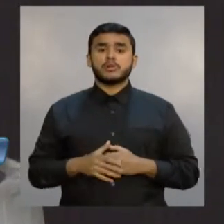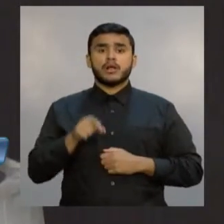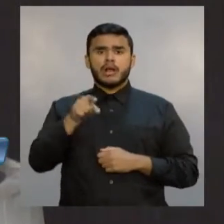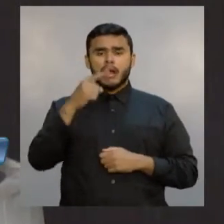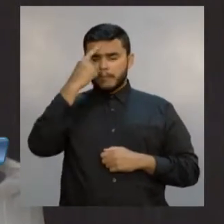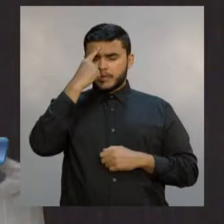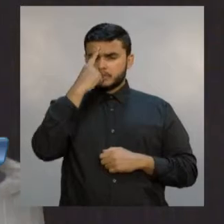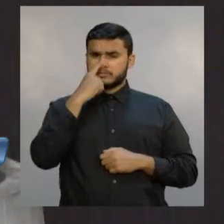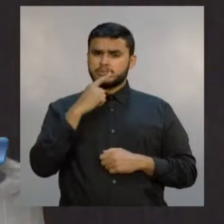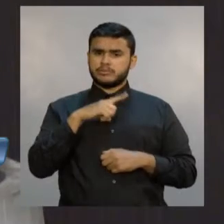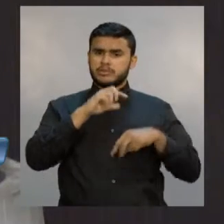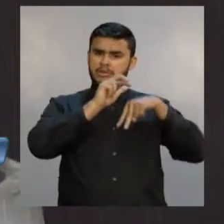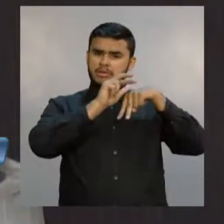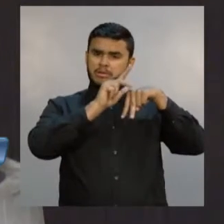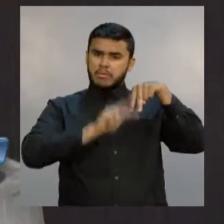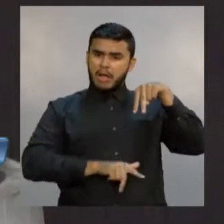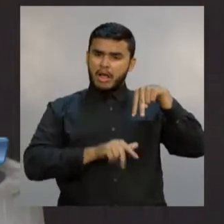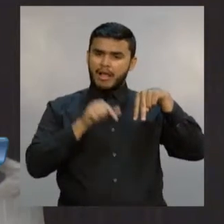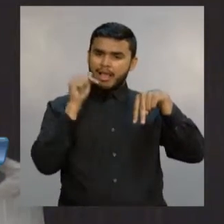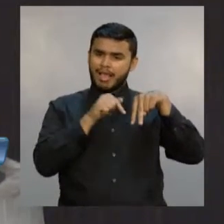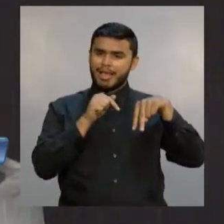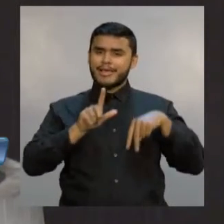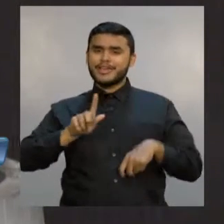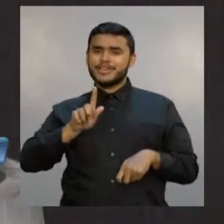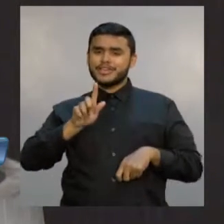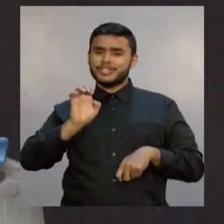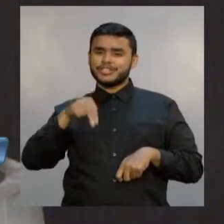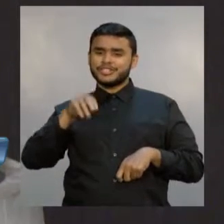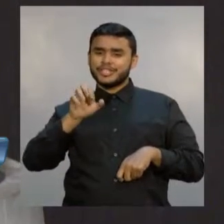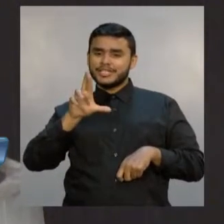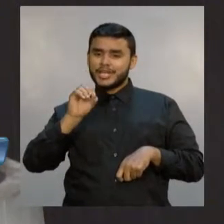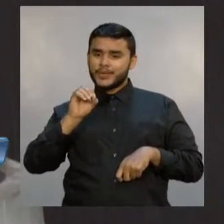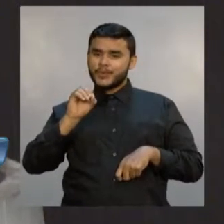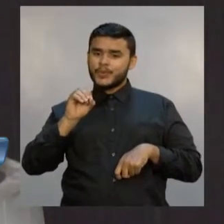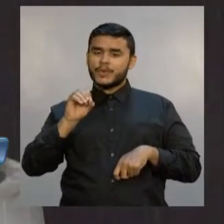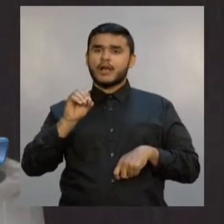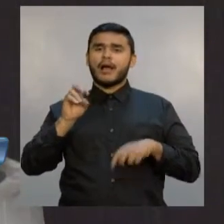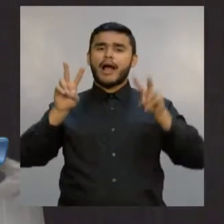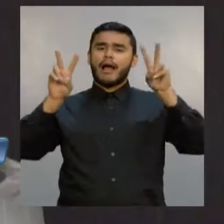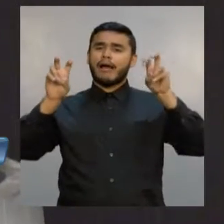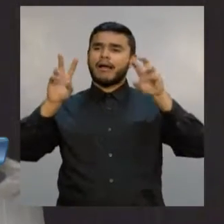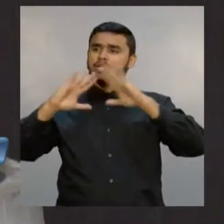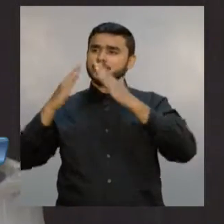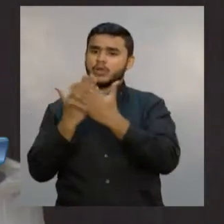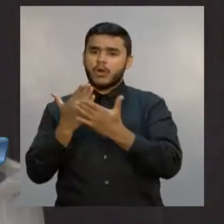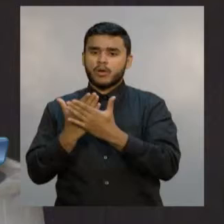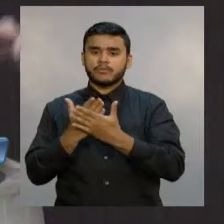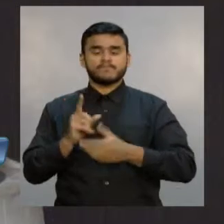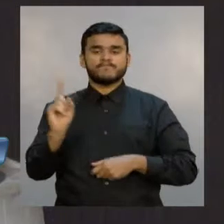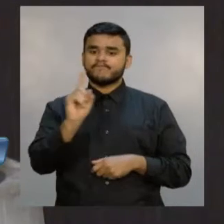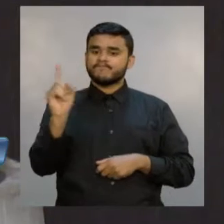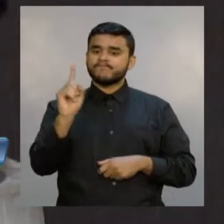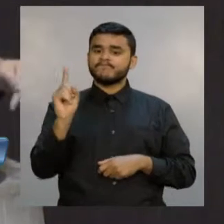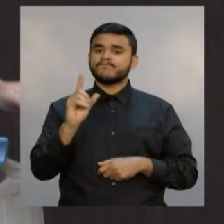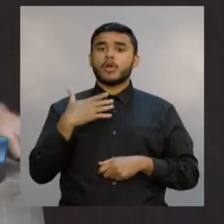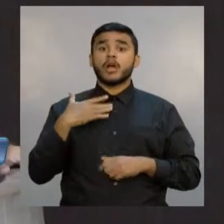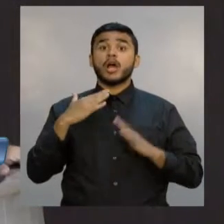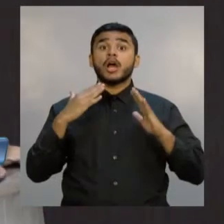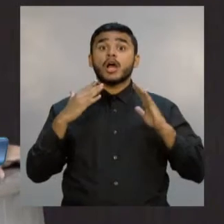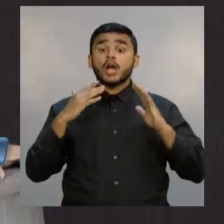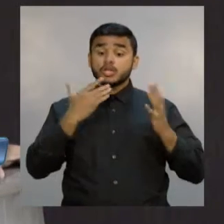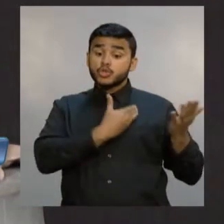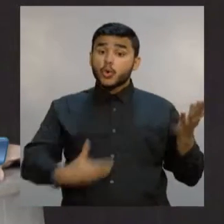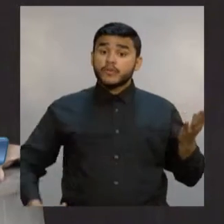gênero das nossas instituições, ao contrário, o Estado do Ceará determina que na